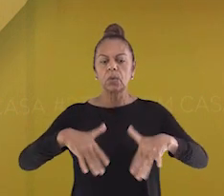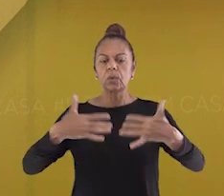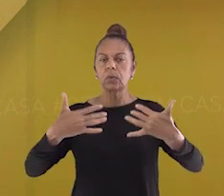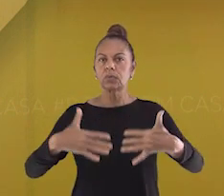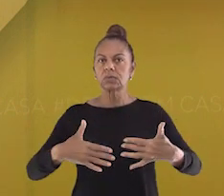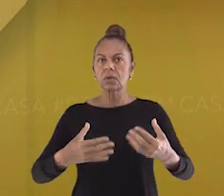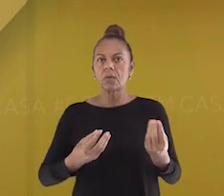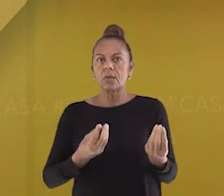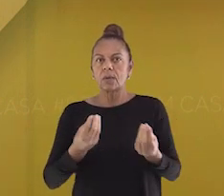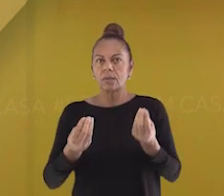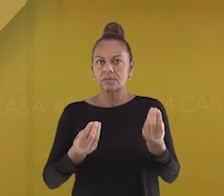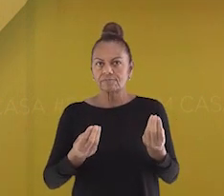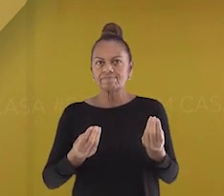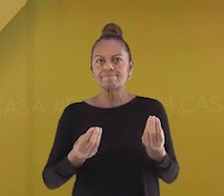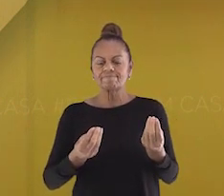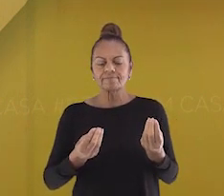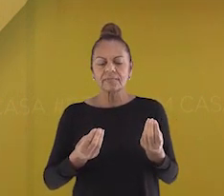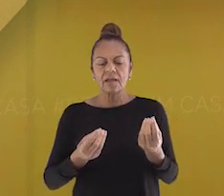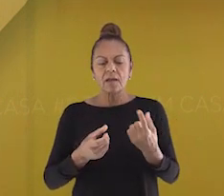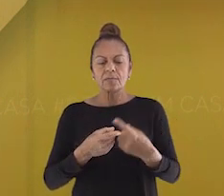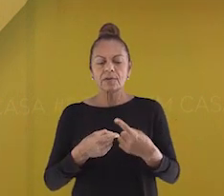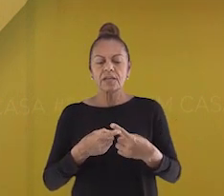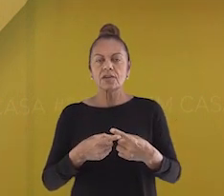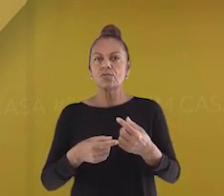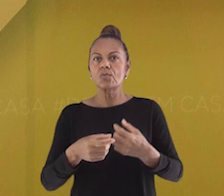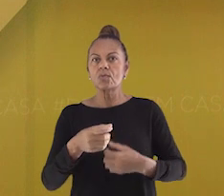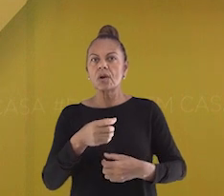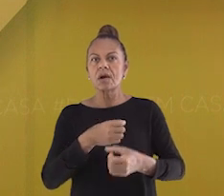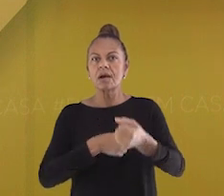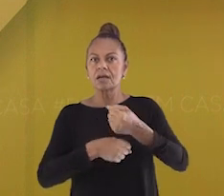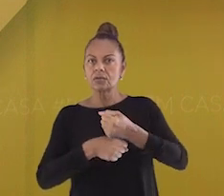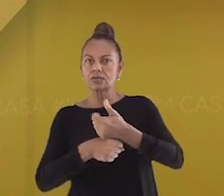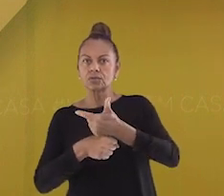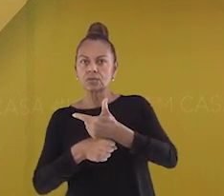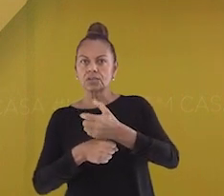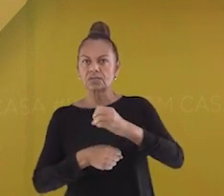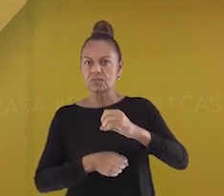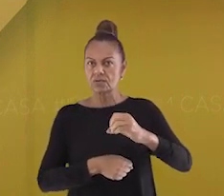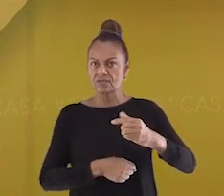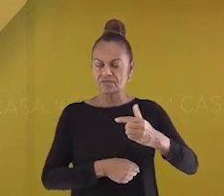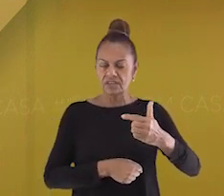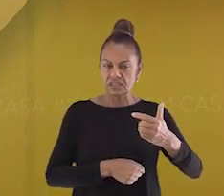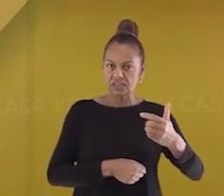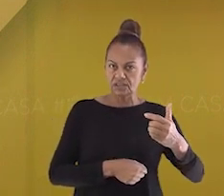número comparado ao primeiro trimestre do ano de 2020,